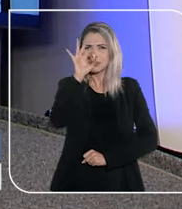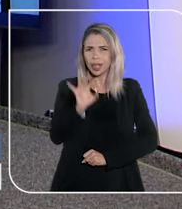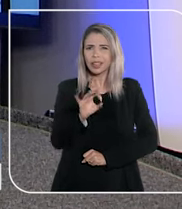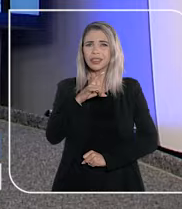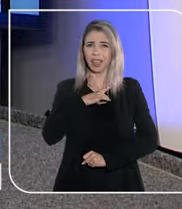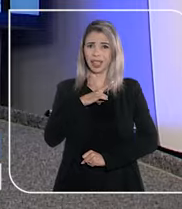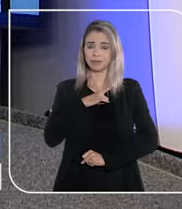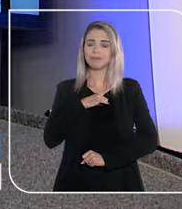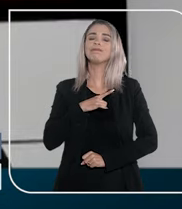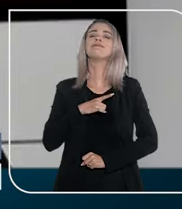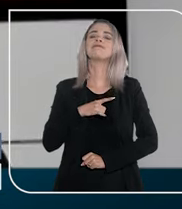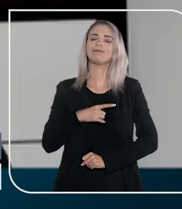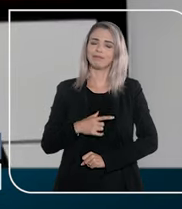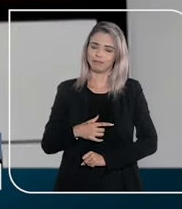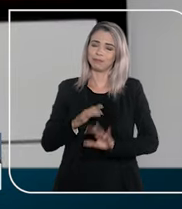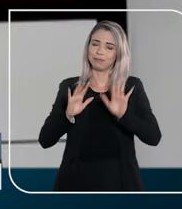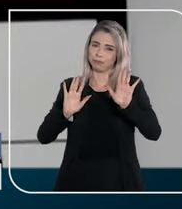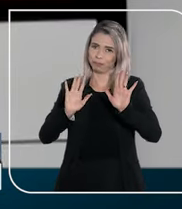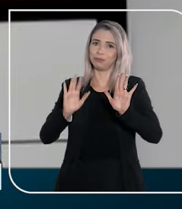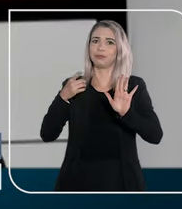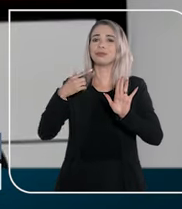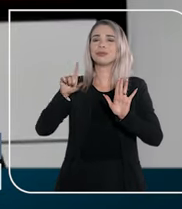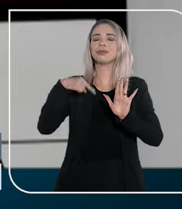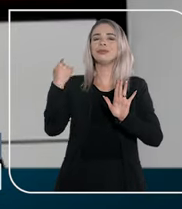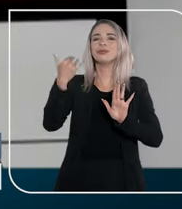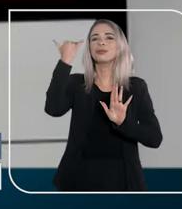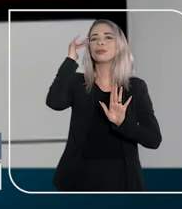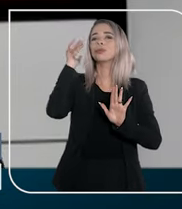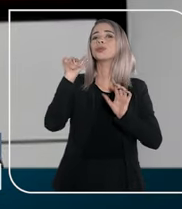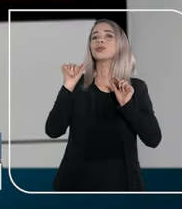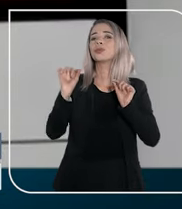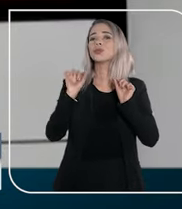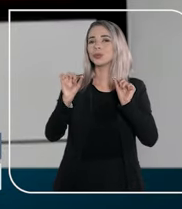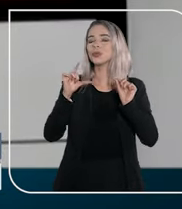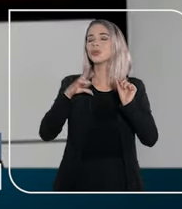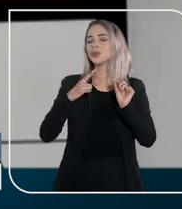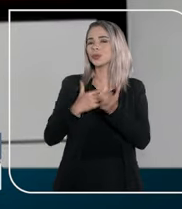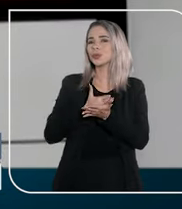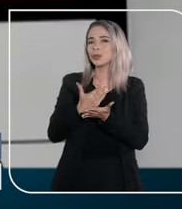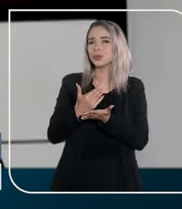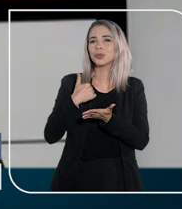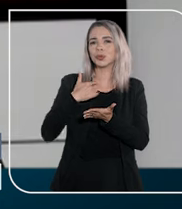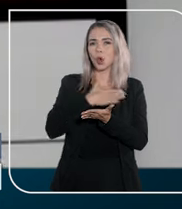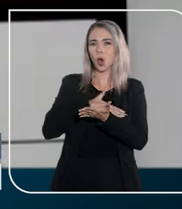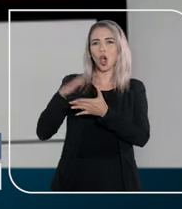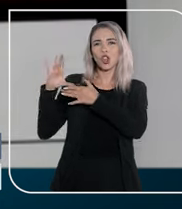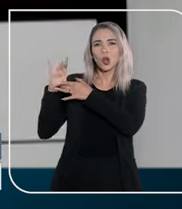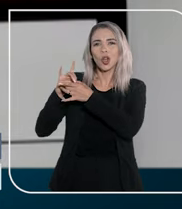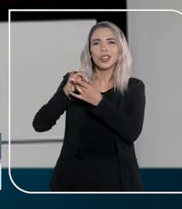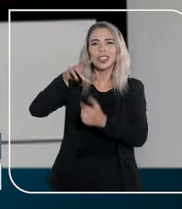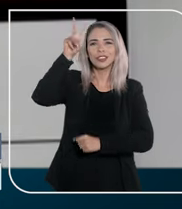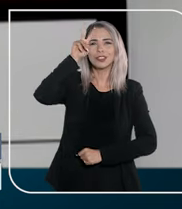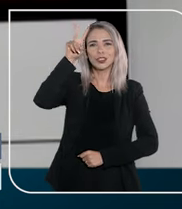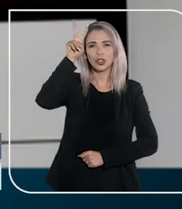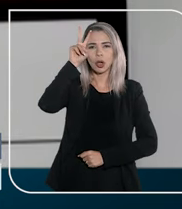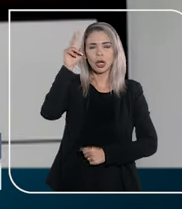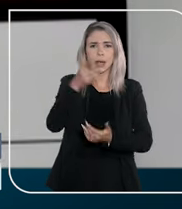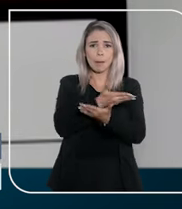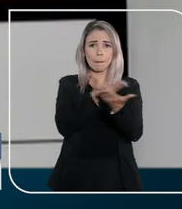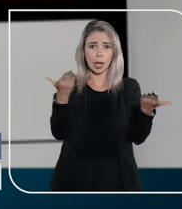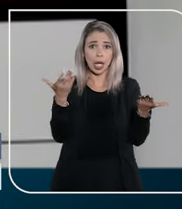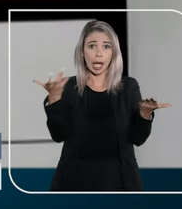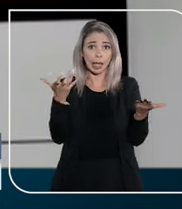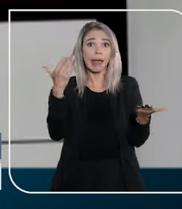Então, nós temos que entender um pouquinho antes o porquê que surgiu. Eu gosto sempre desse contexto histórico, porque para quem quer entender direito,